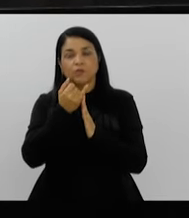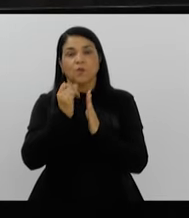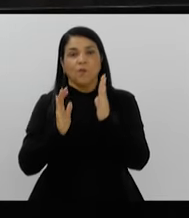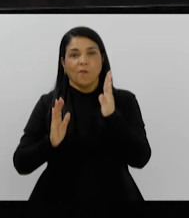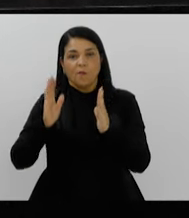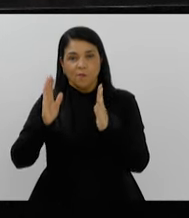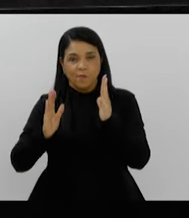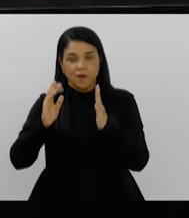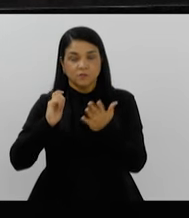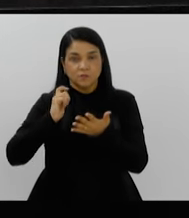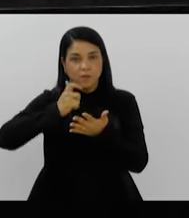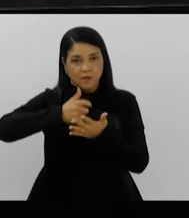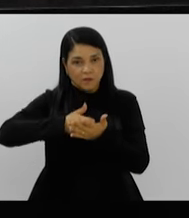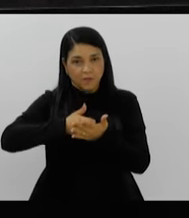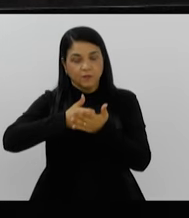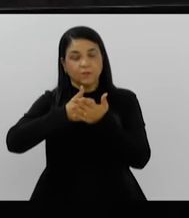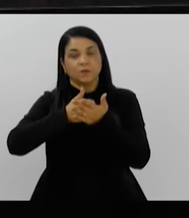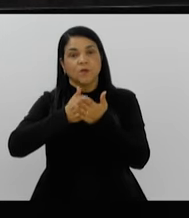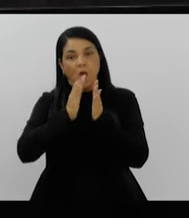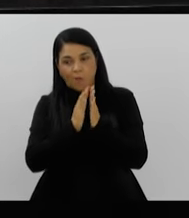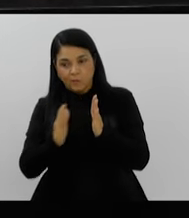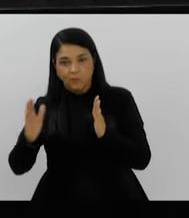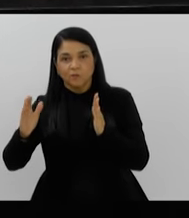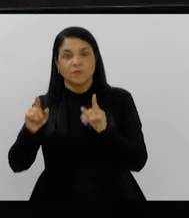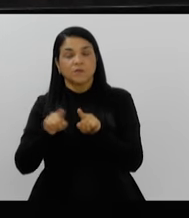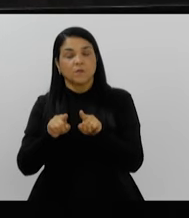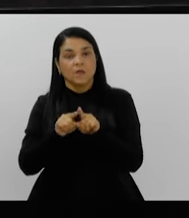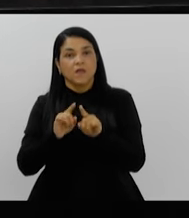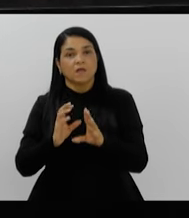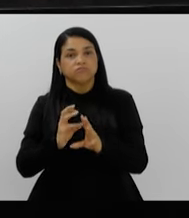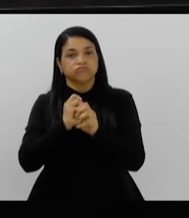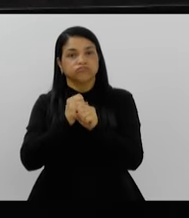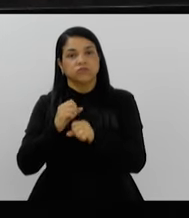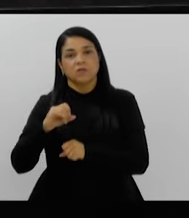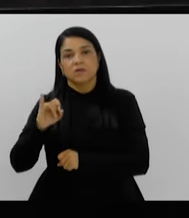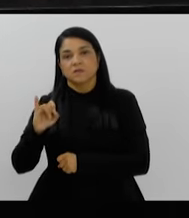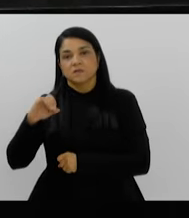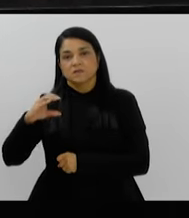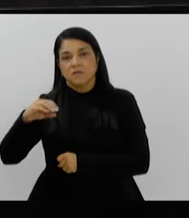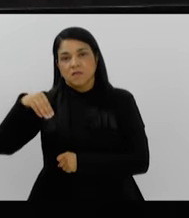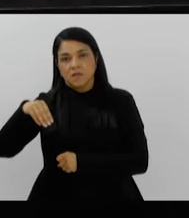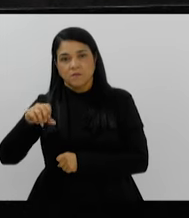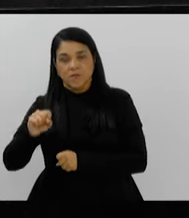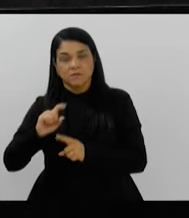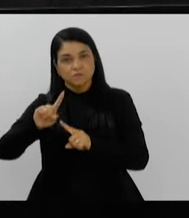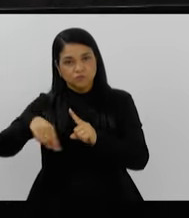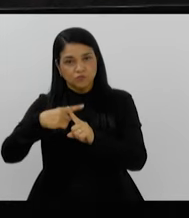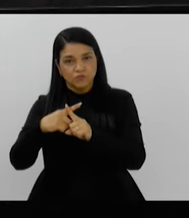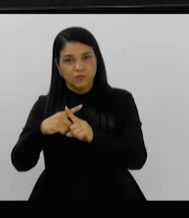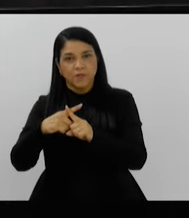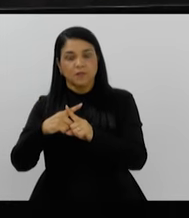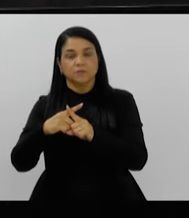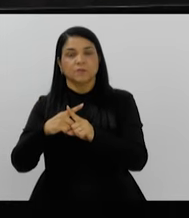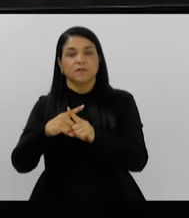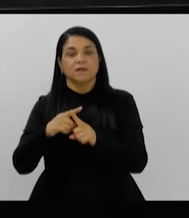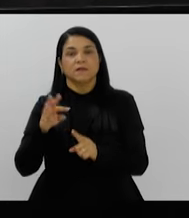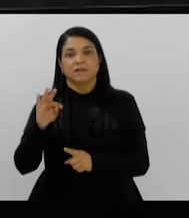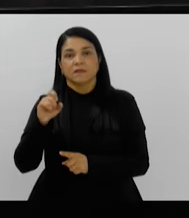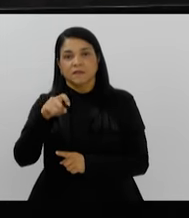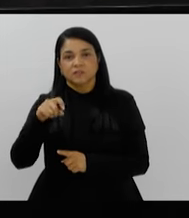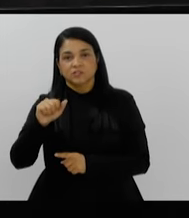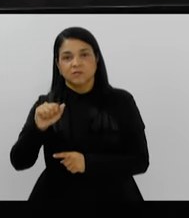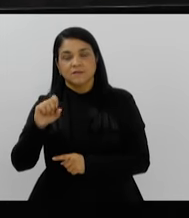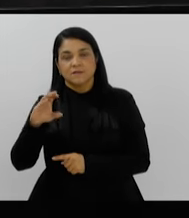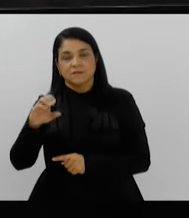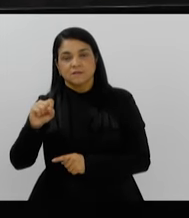de pagamento havia sido ampliado, ou o montante do ICMS a recolher multiplicado pela taxa Selic do mês de referência,